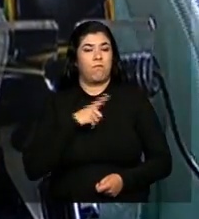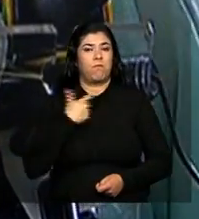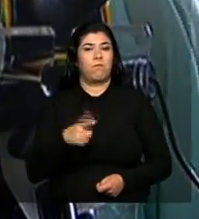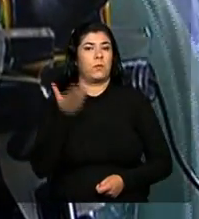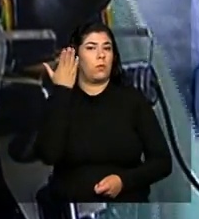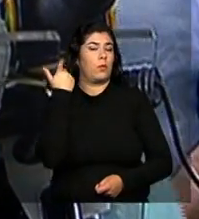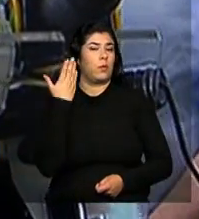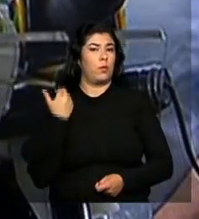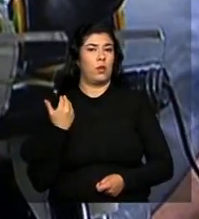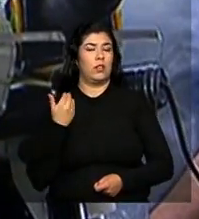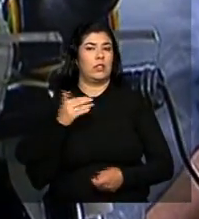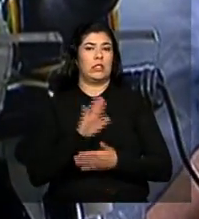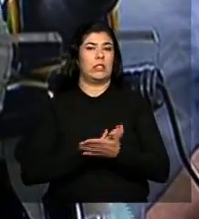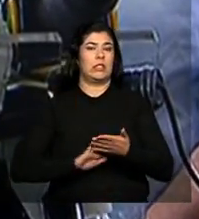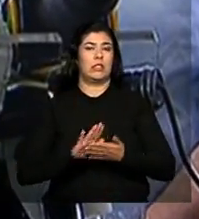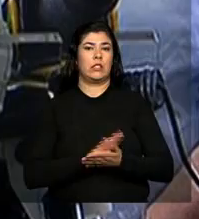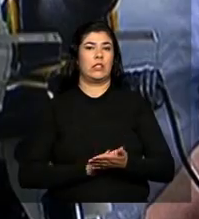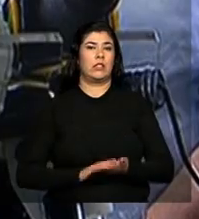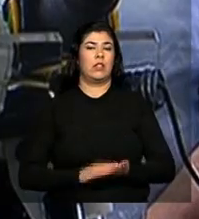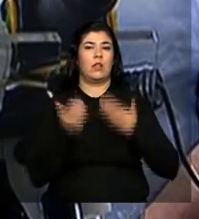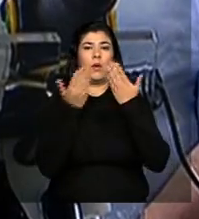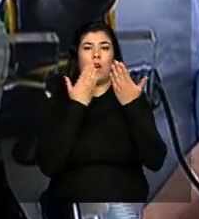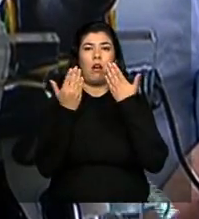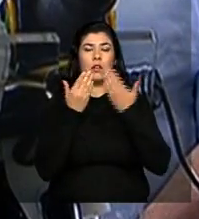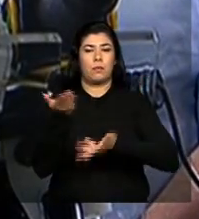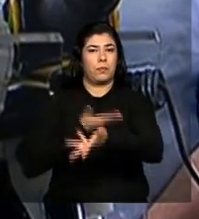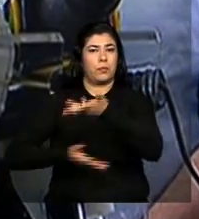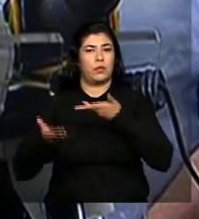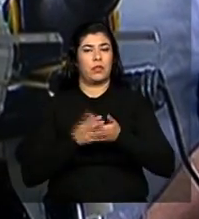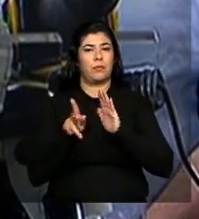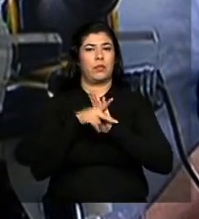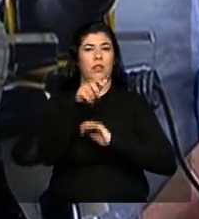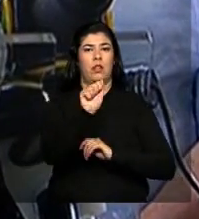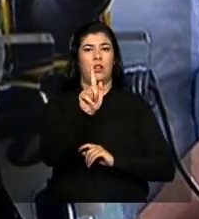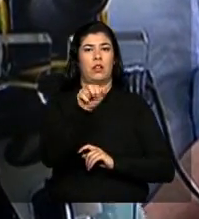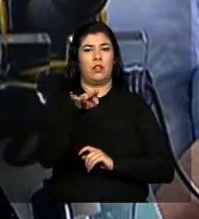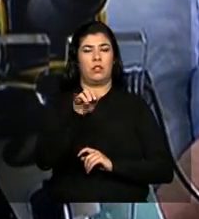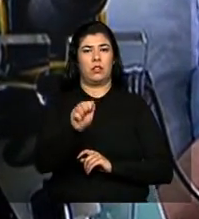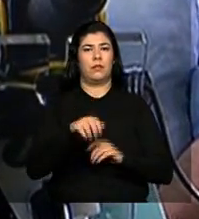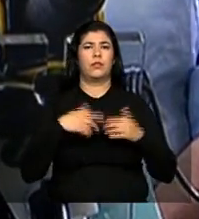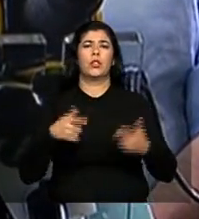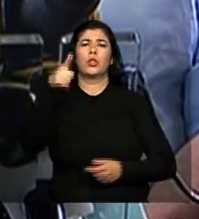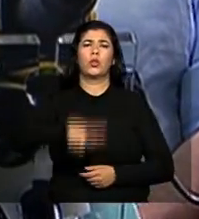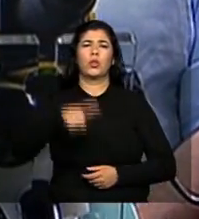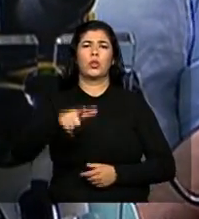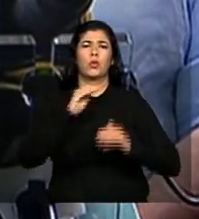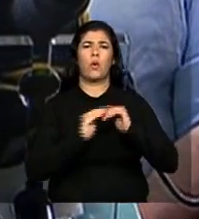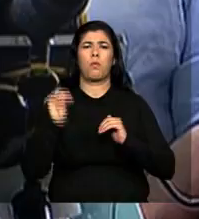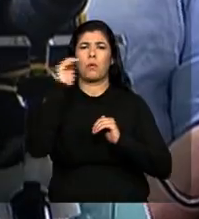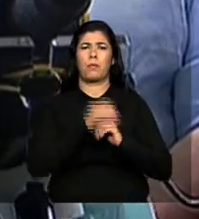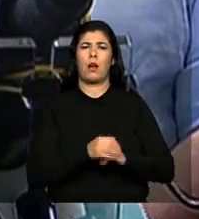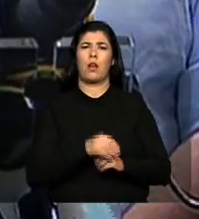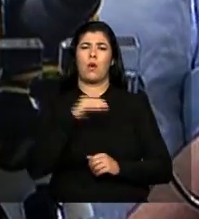não tenha tido correspondência por parte da agência. Mas eu acho que isso está superado. Mas o aumento dos combustíveis, você não acha que vai desgastar mais,